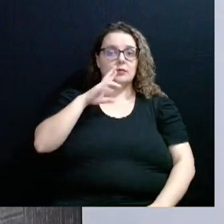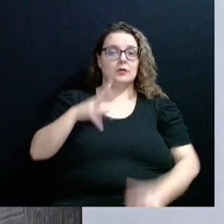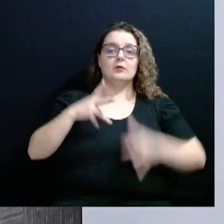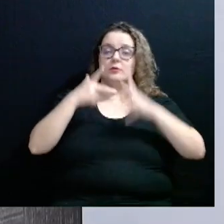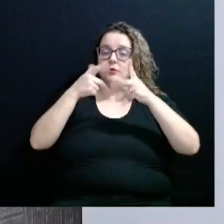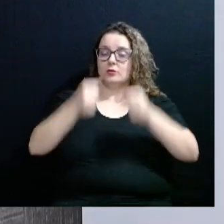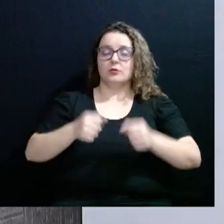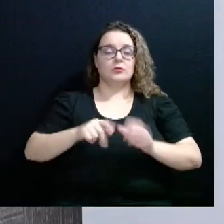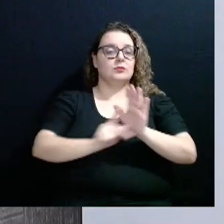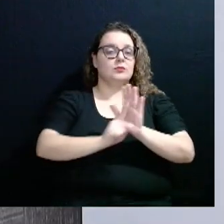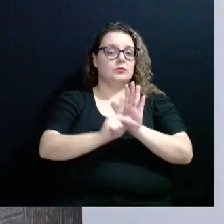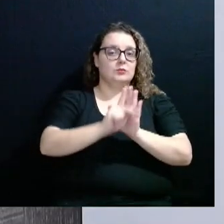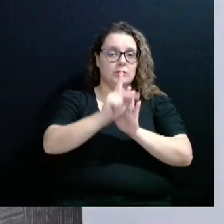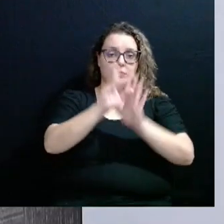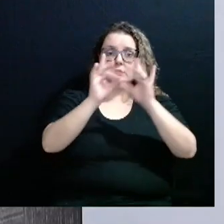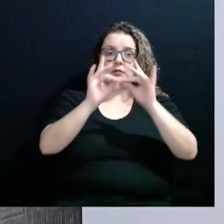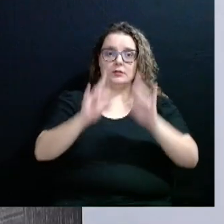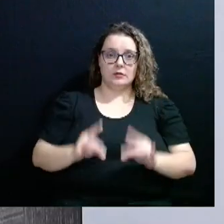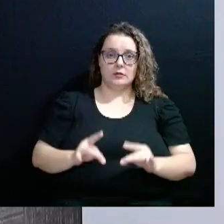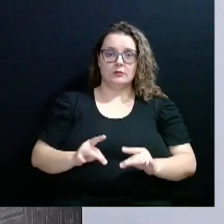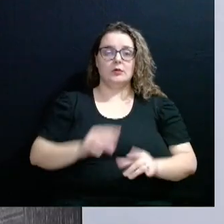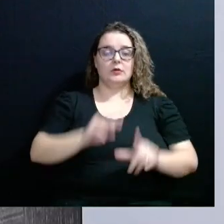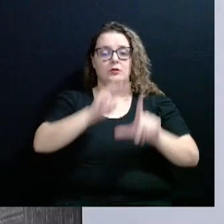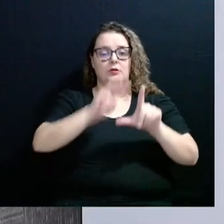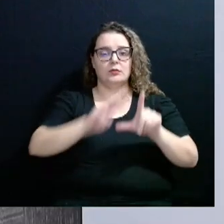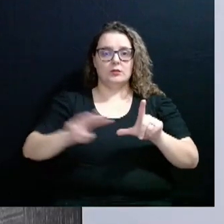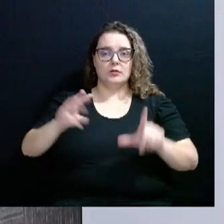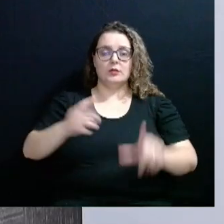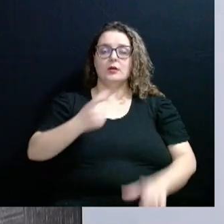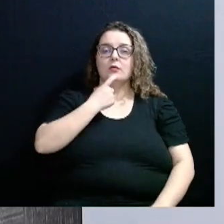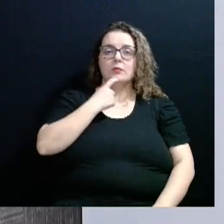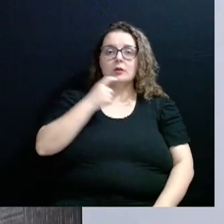projetos detalhadamente lá no site